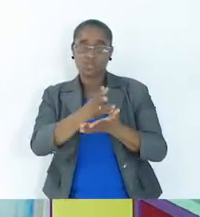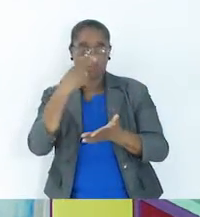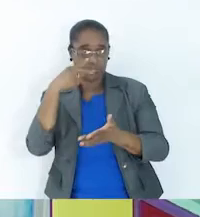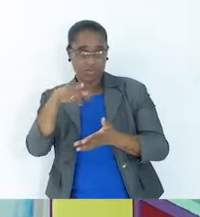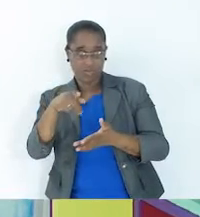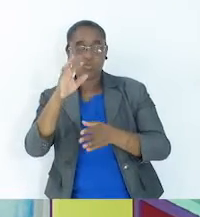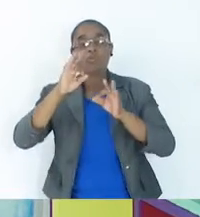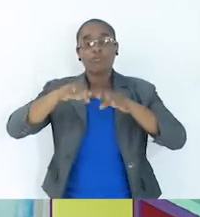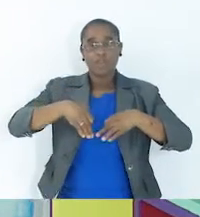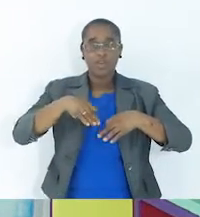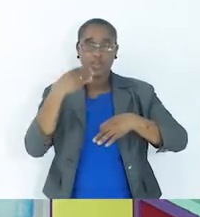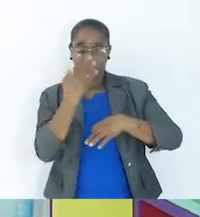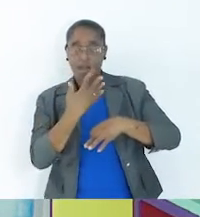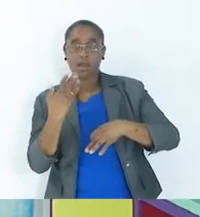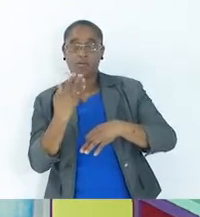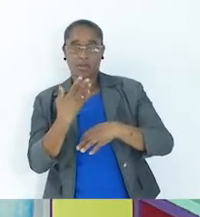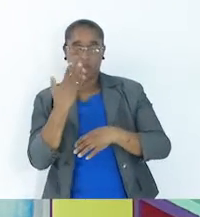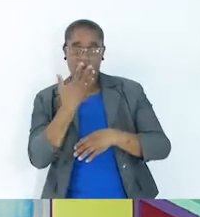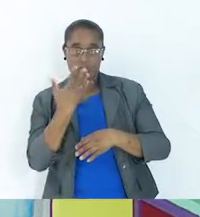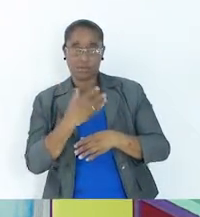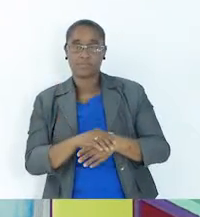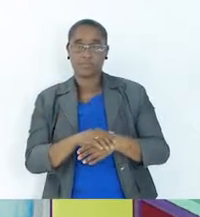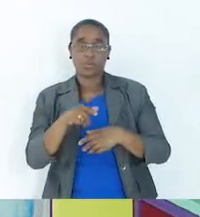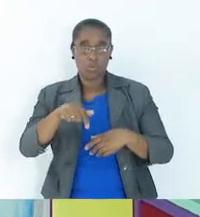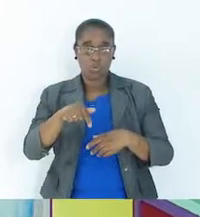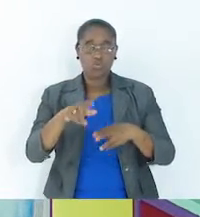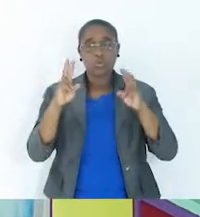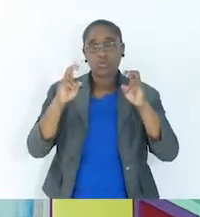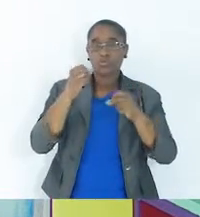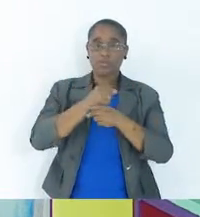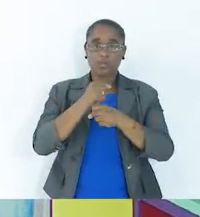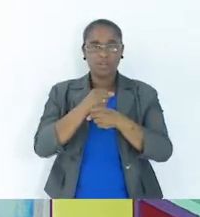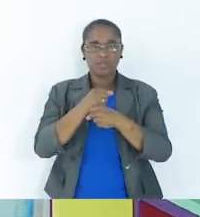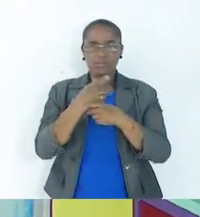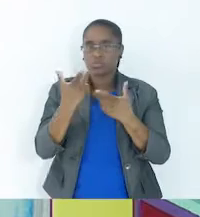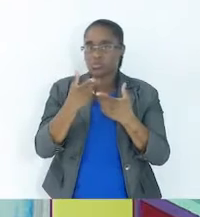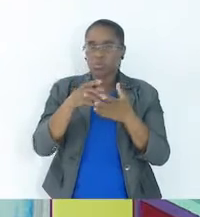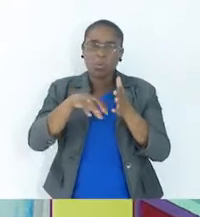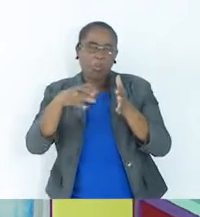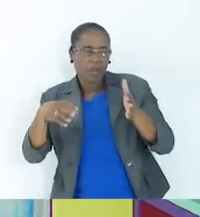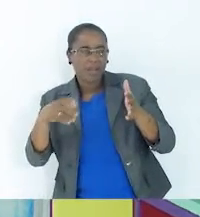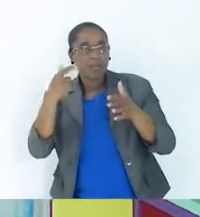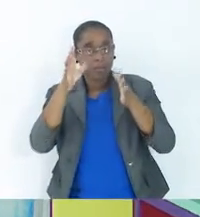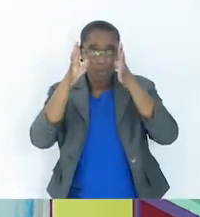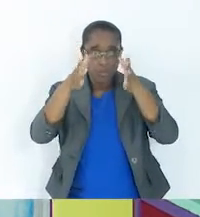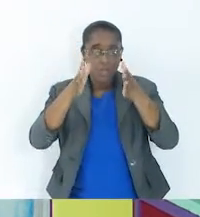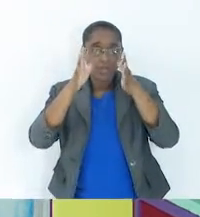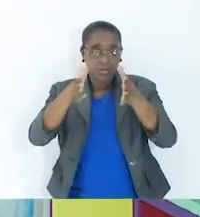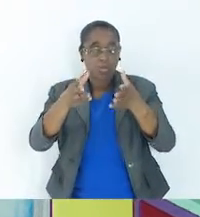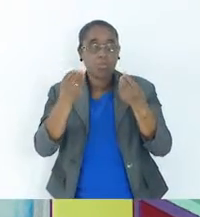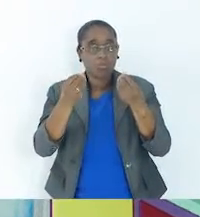fim. Hoje, o conteúdo que vamos trabalhar é um bocadinho puxado, então mete lá muita atenção,